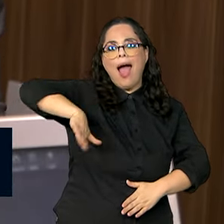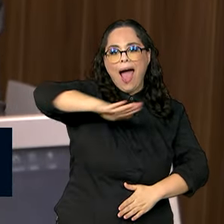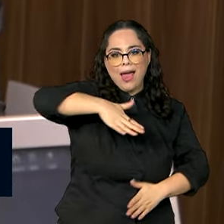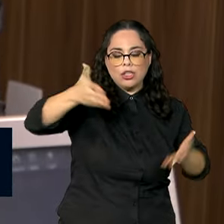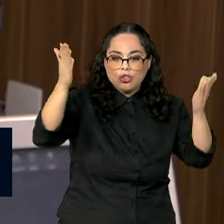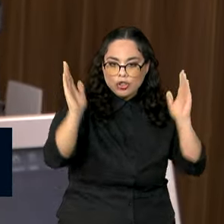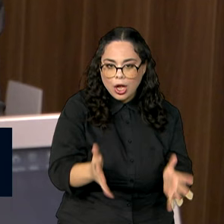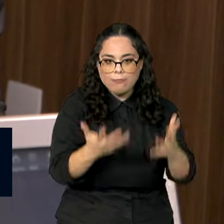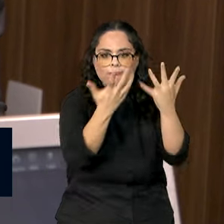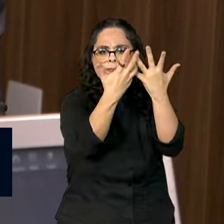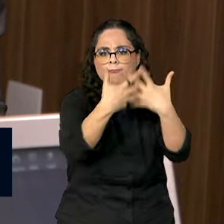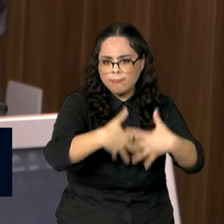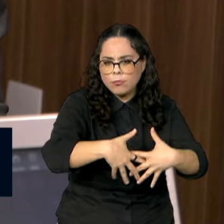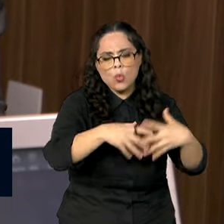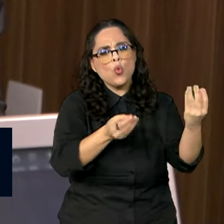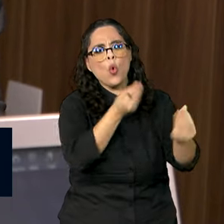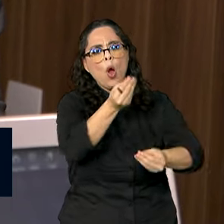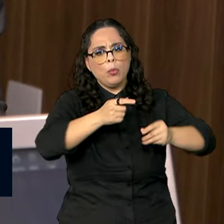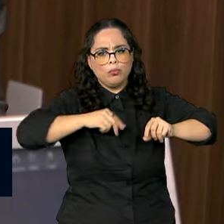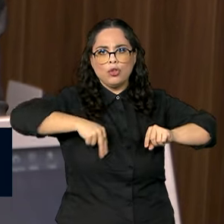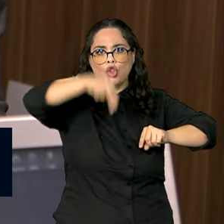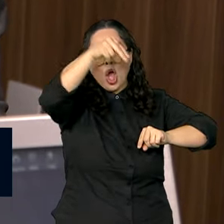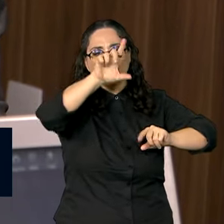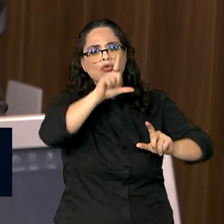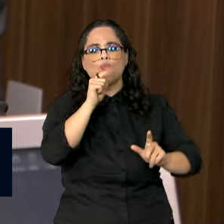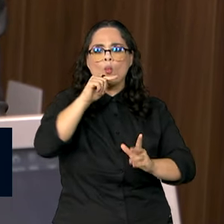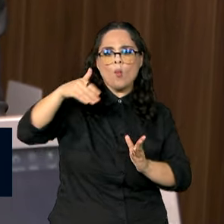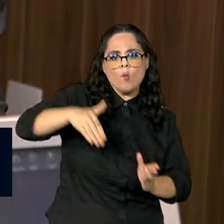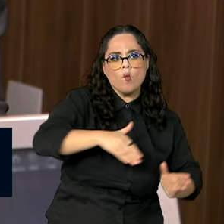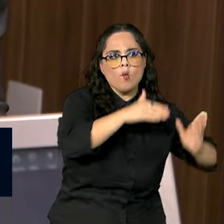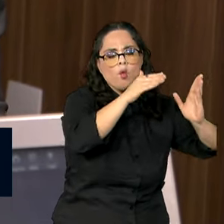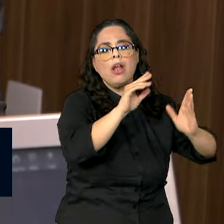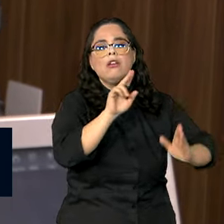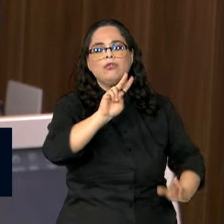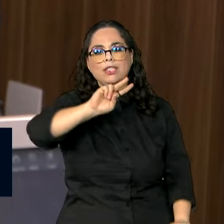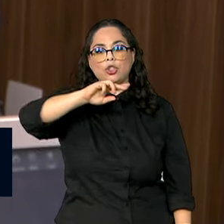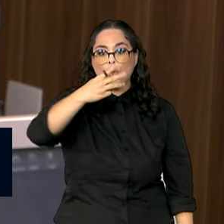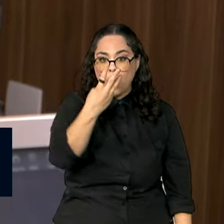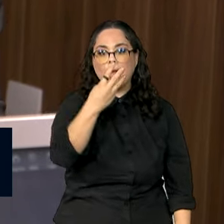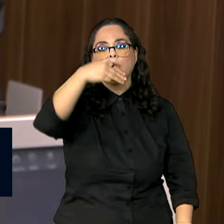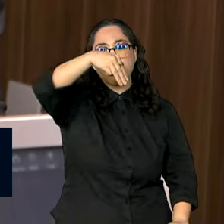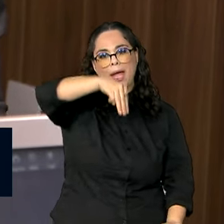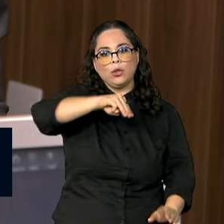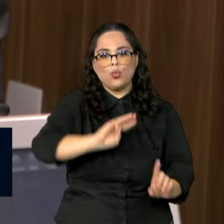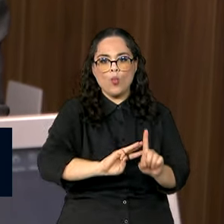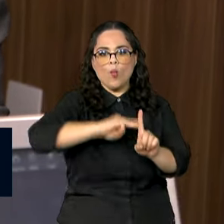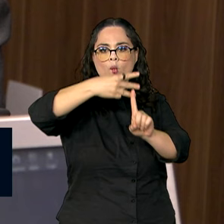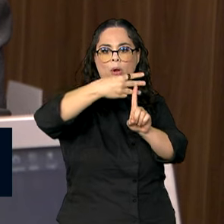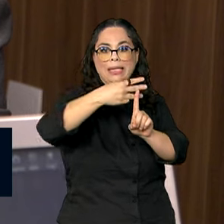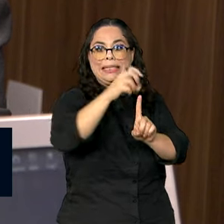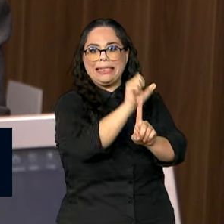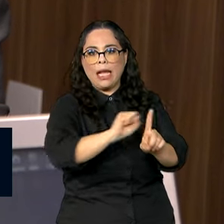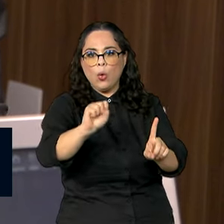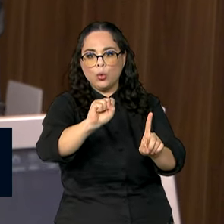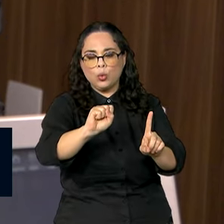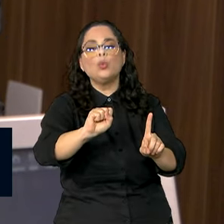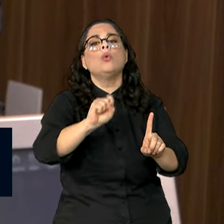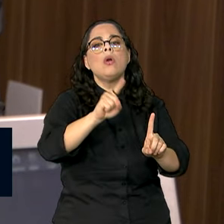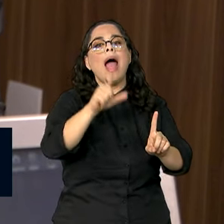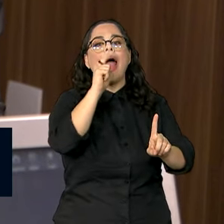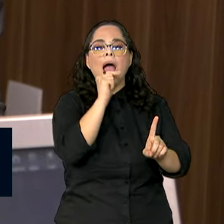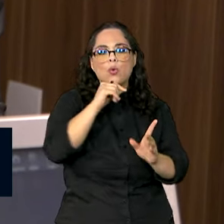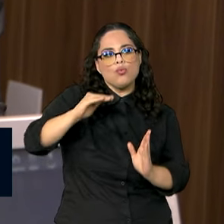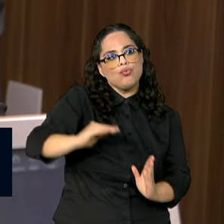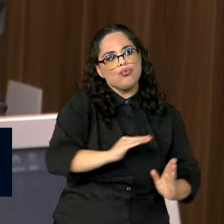em funcionamento de em torno, no Eixo Norte, de em torno de 24 metros cúbicos por segundo. Então nós vamos dobrar